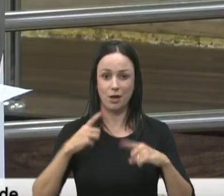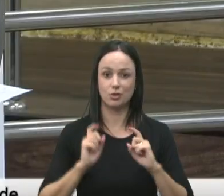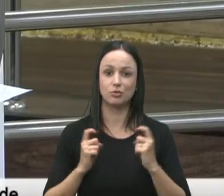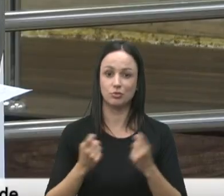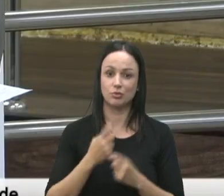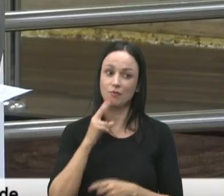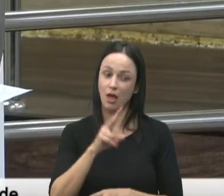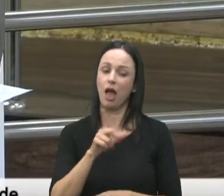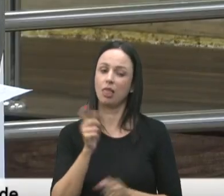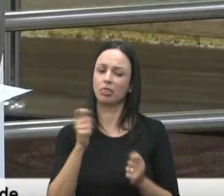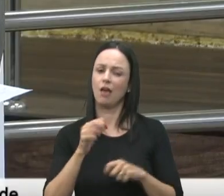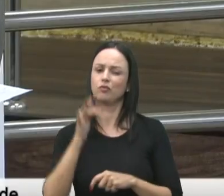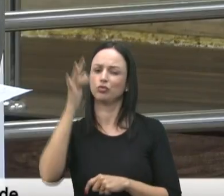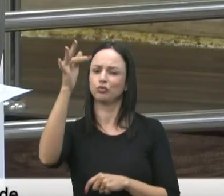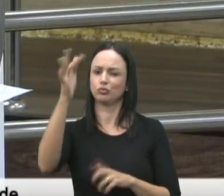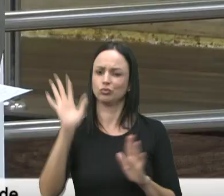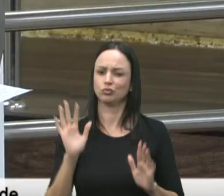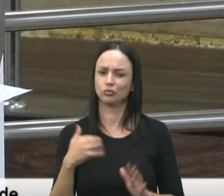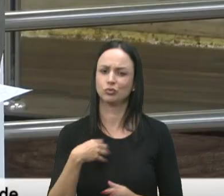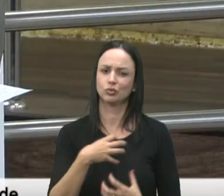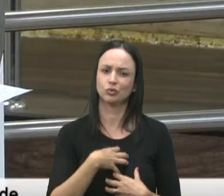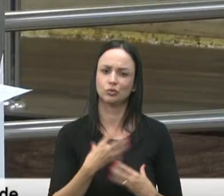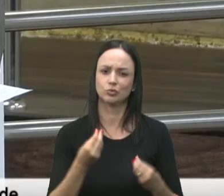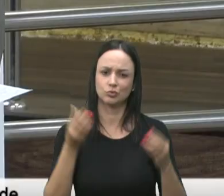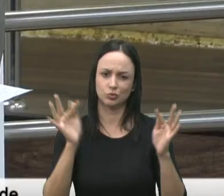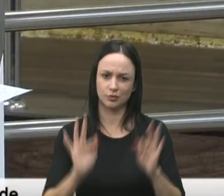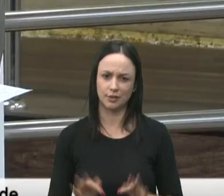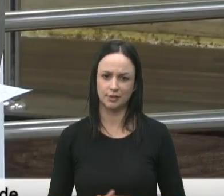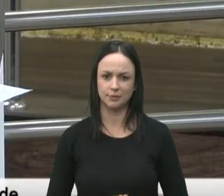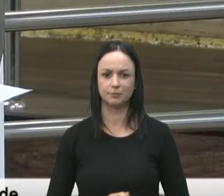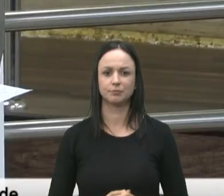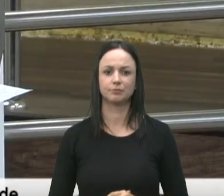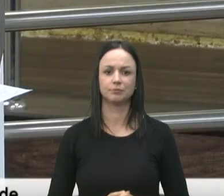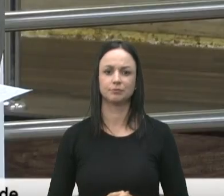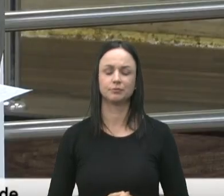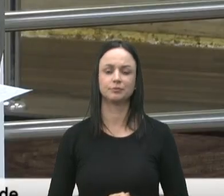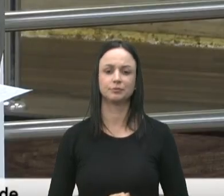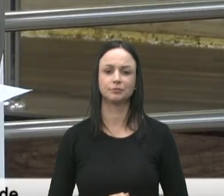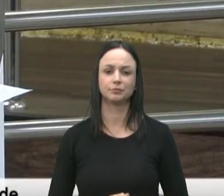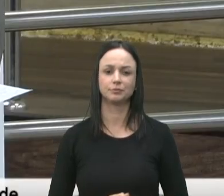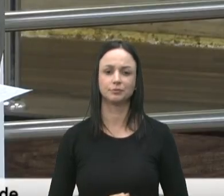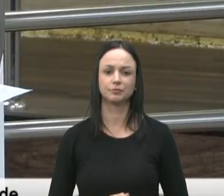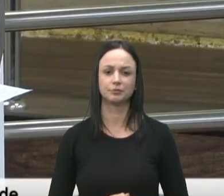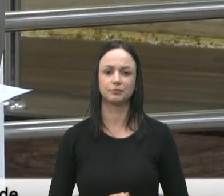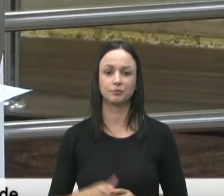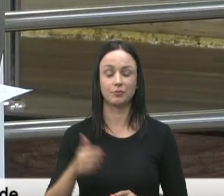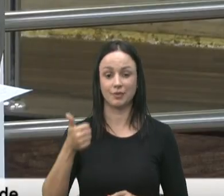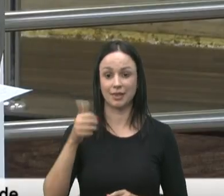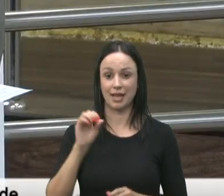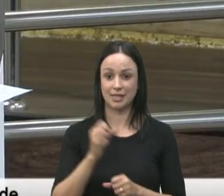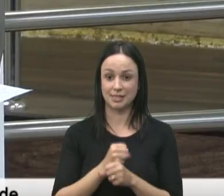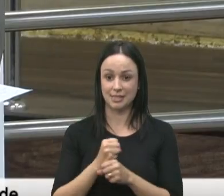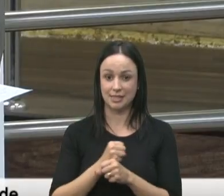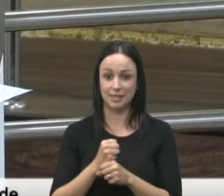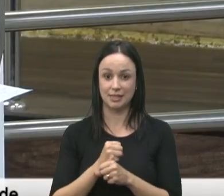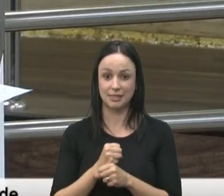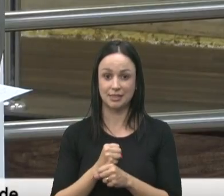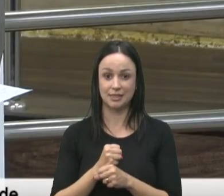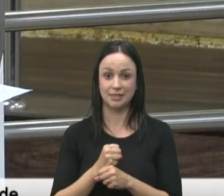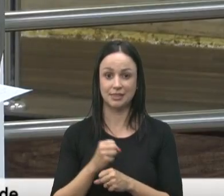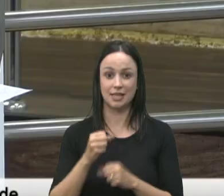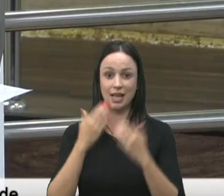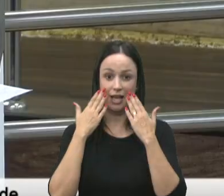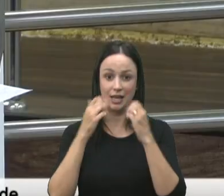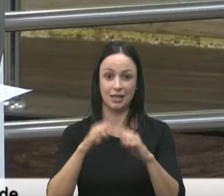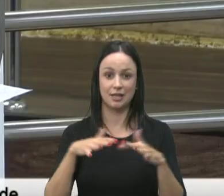o futuro. Eu fico muito feliz com isso. Há 10 anos, uma audiência como essa aqui